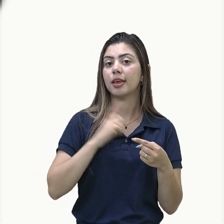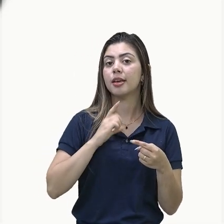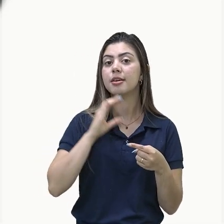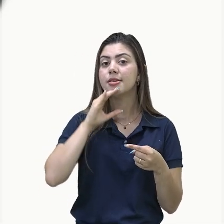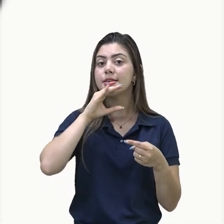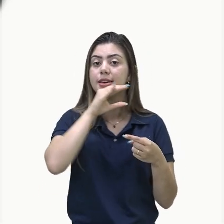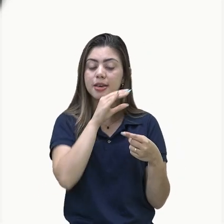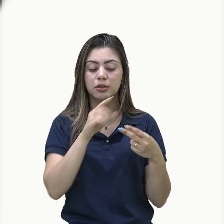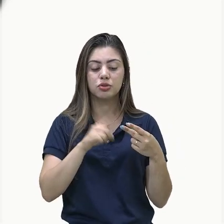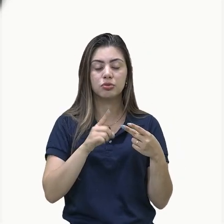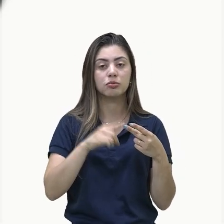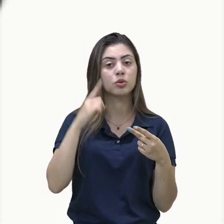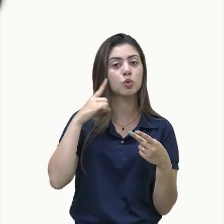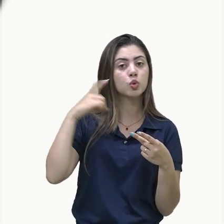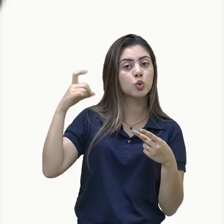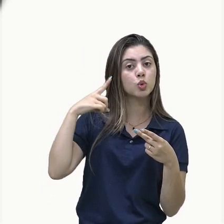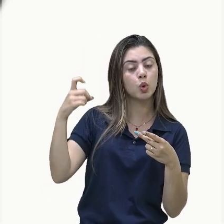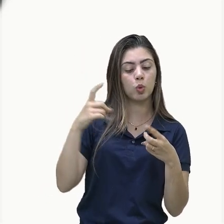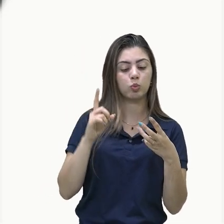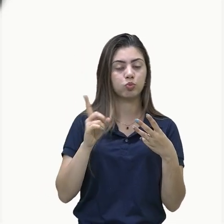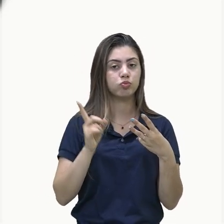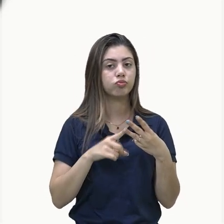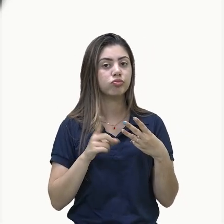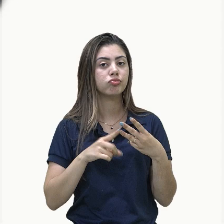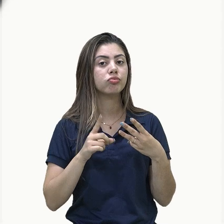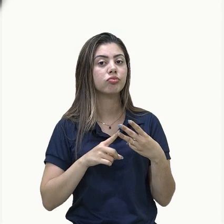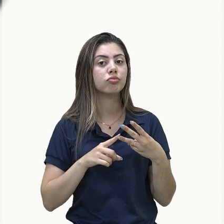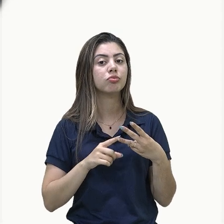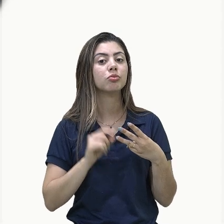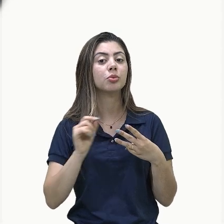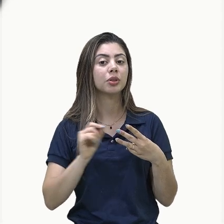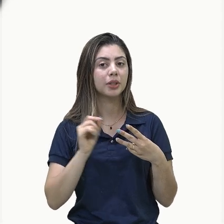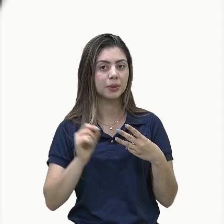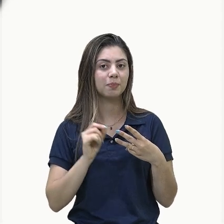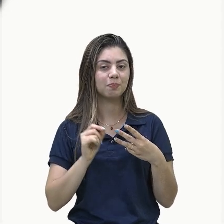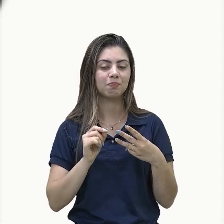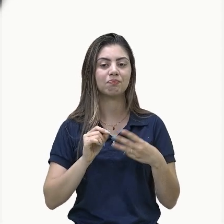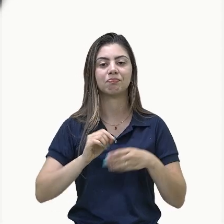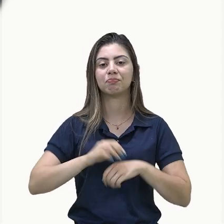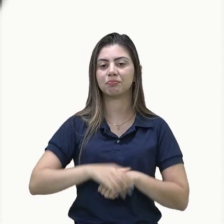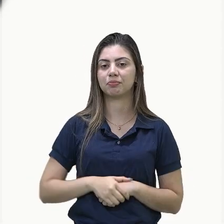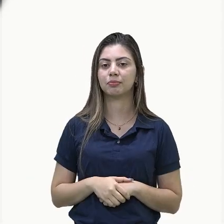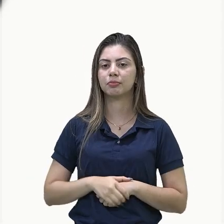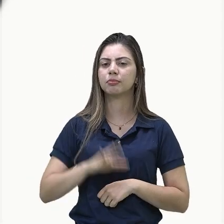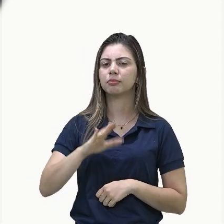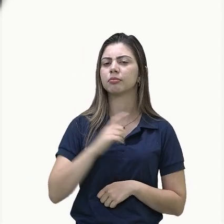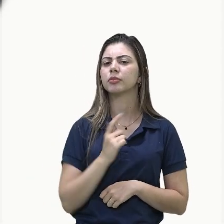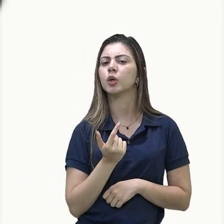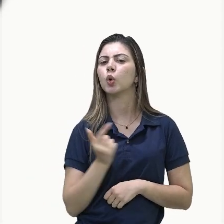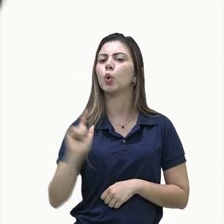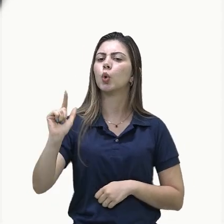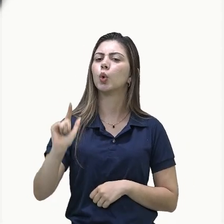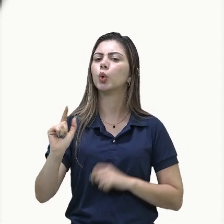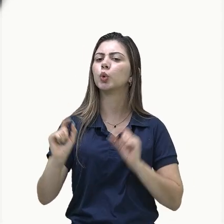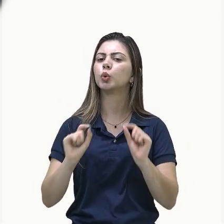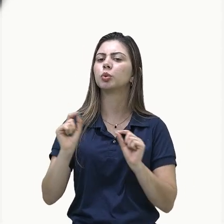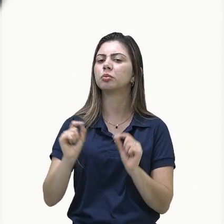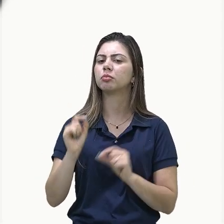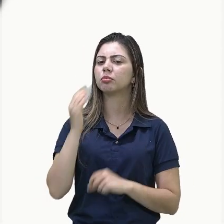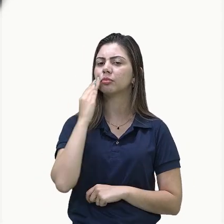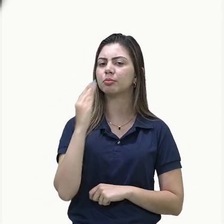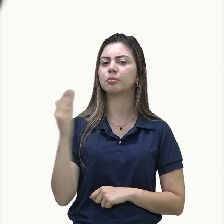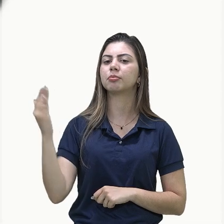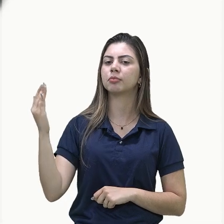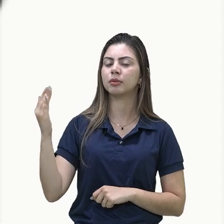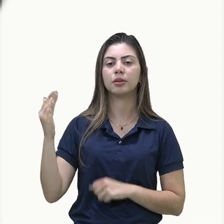energia sonora, energia mecânica. Por último, a gente tem aqui na imagem uma prancha, né?